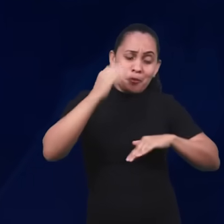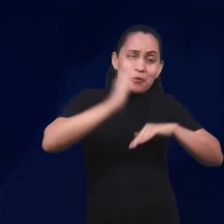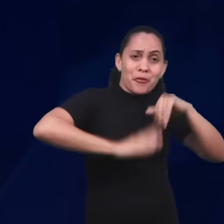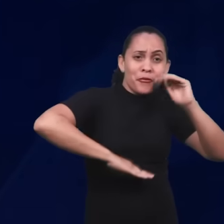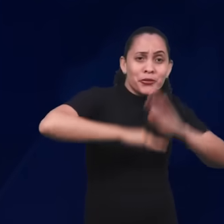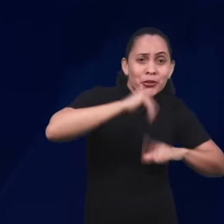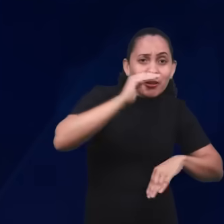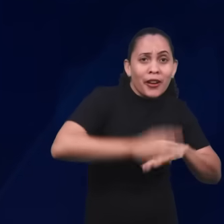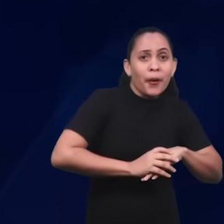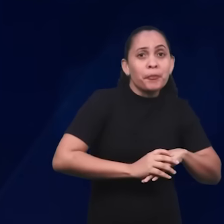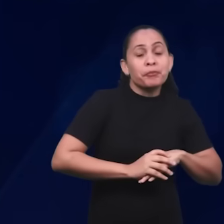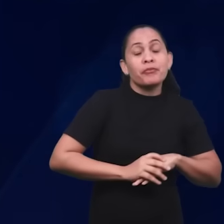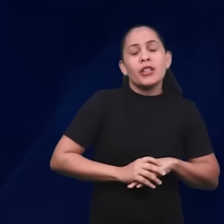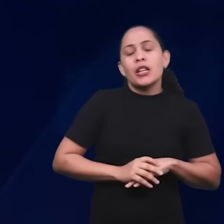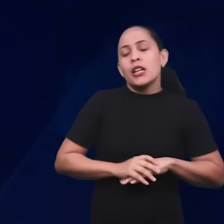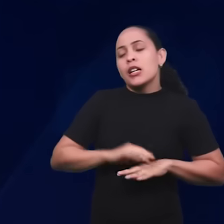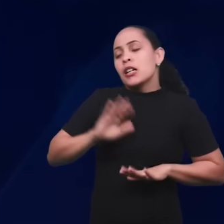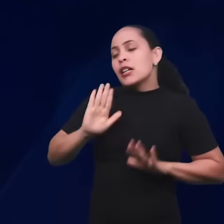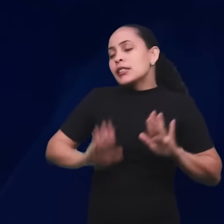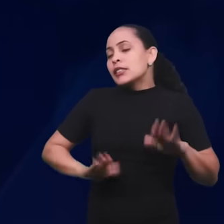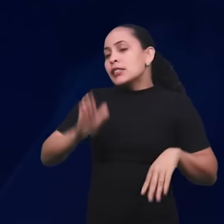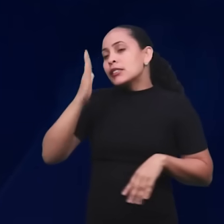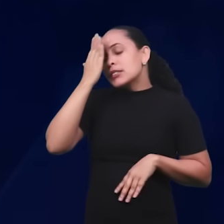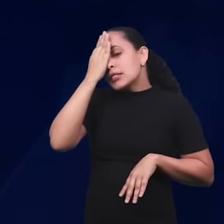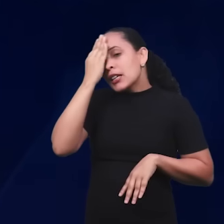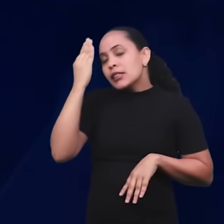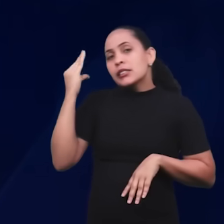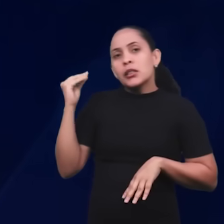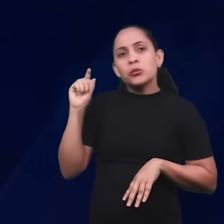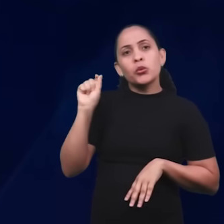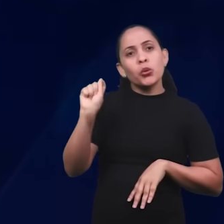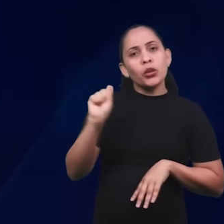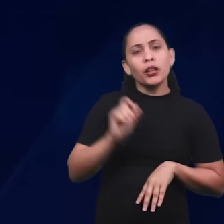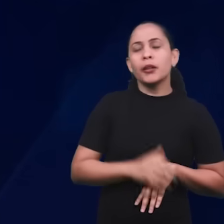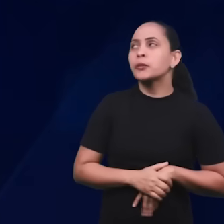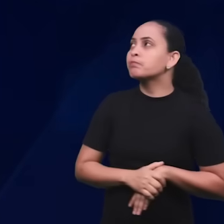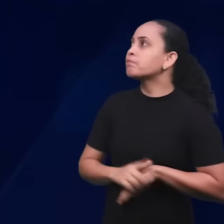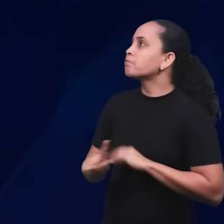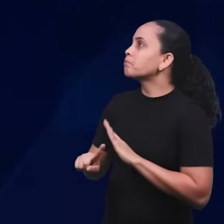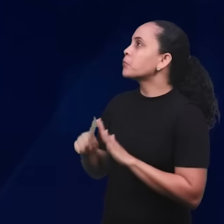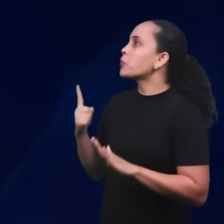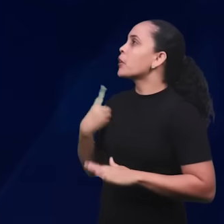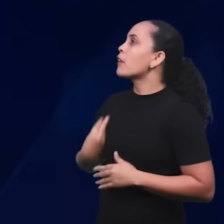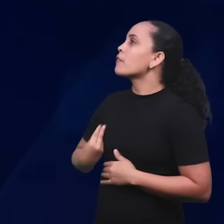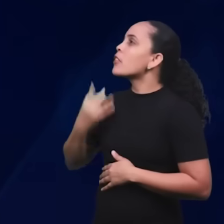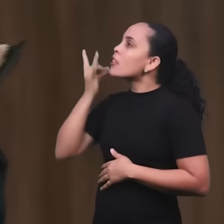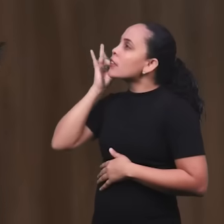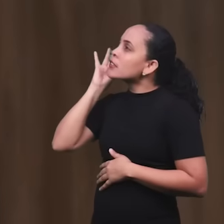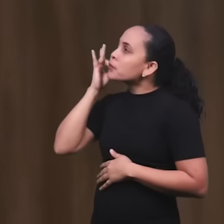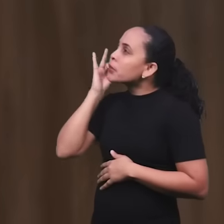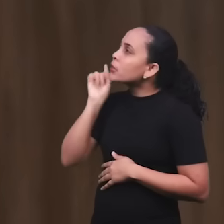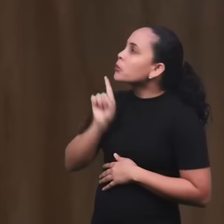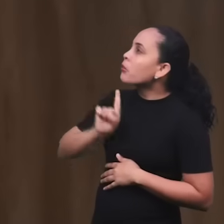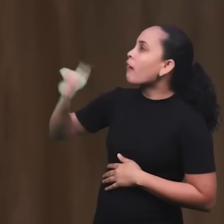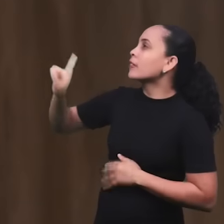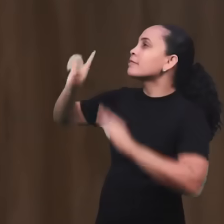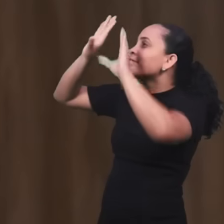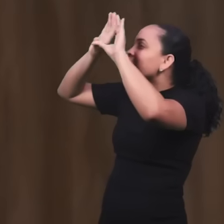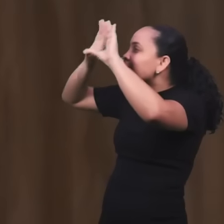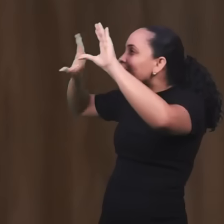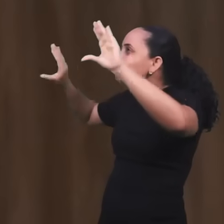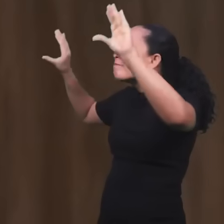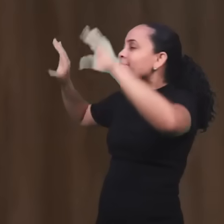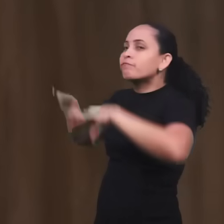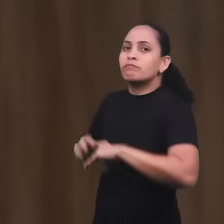vida profissional, e às vezes o homem esquece de priorizar a sua vida espiritual, o reino